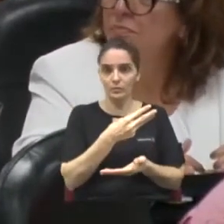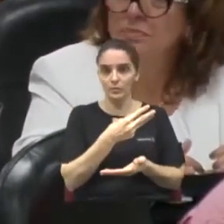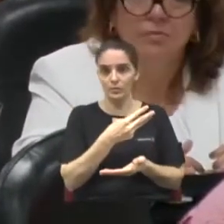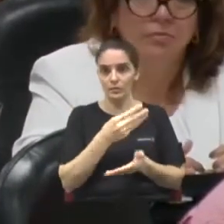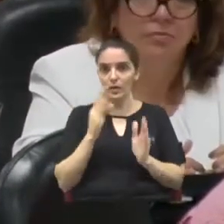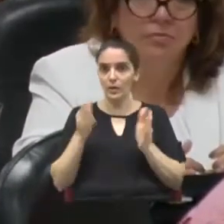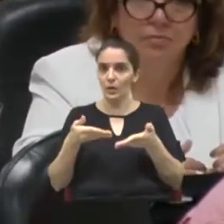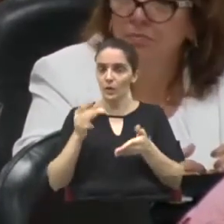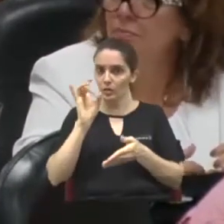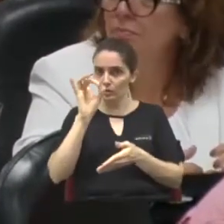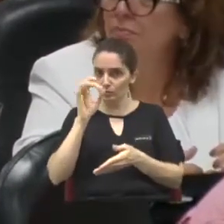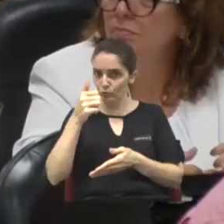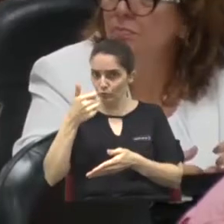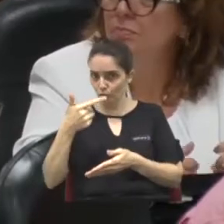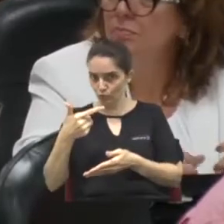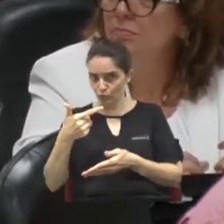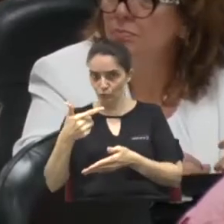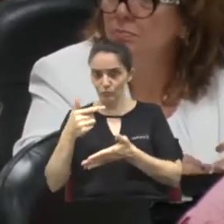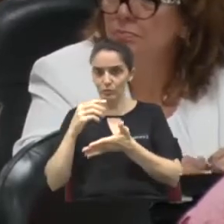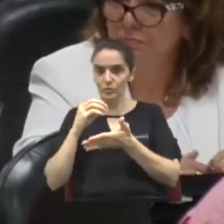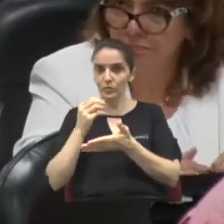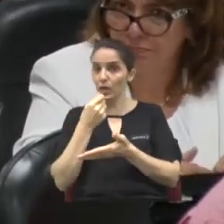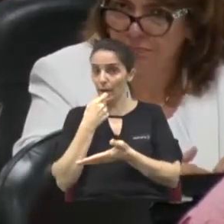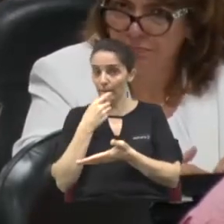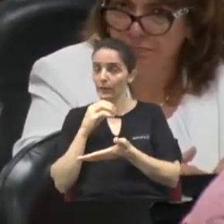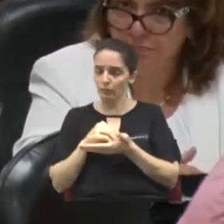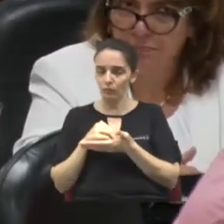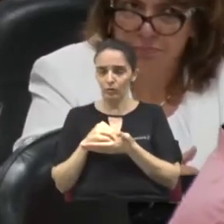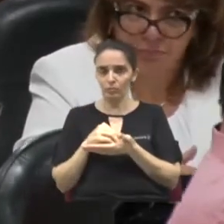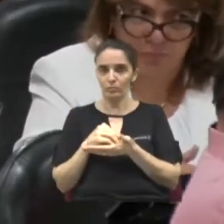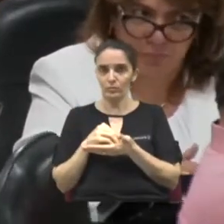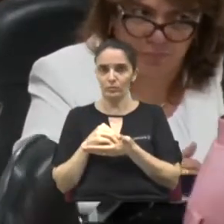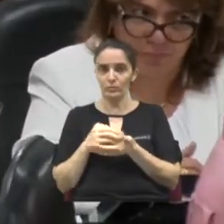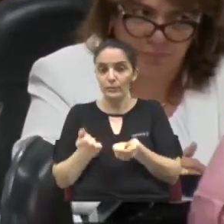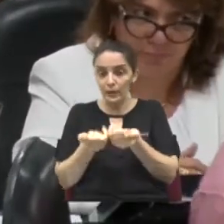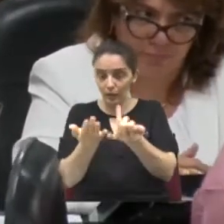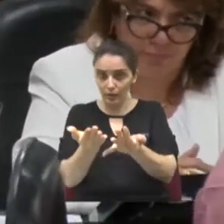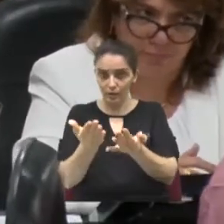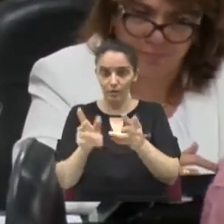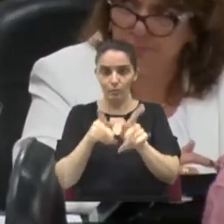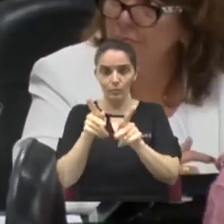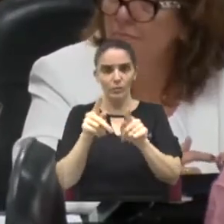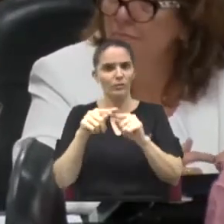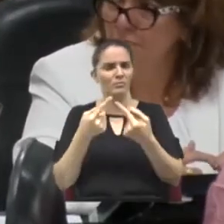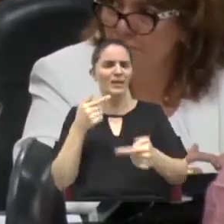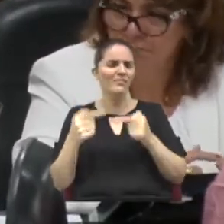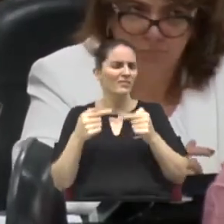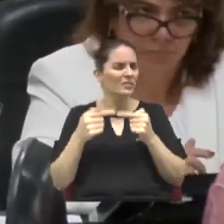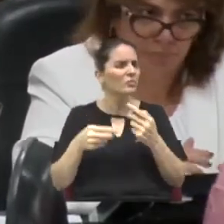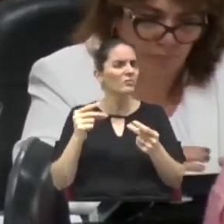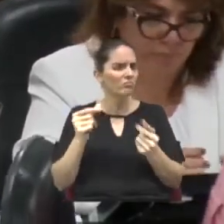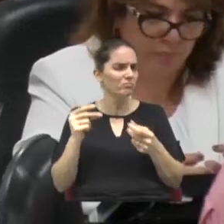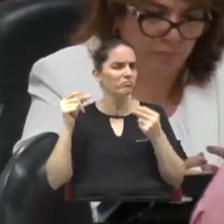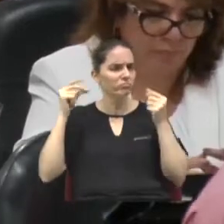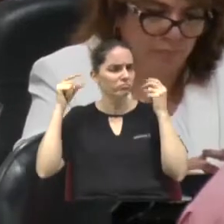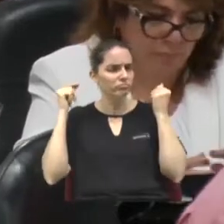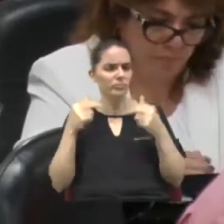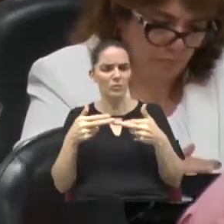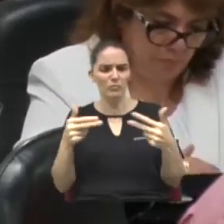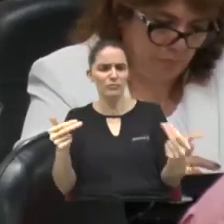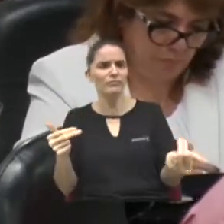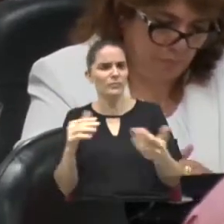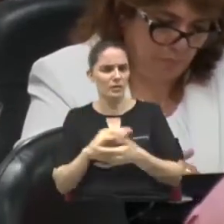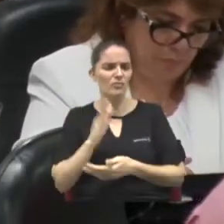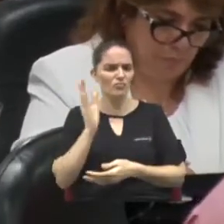apenas 12 está em falta na rede. Mas já foi discutido, debatido esse assunto nesta casa várias vezes,